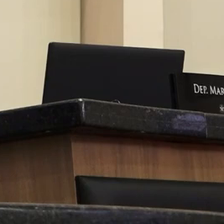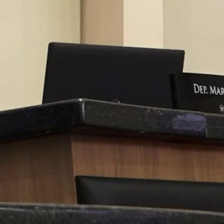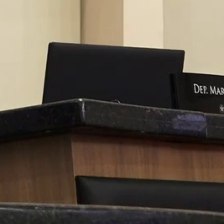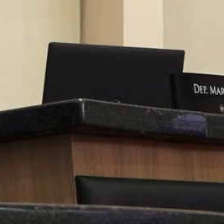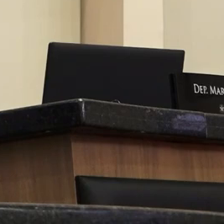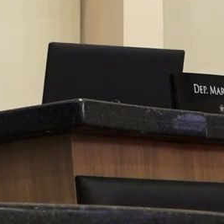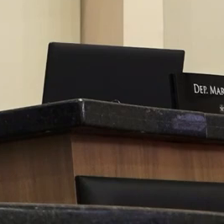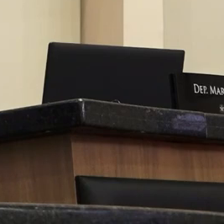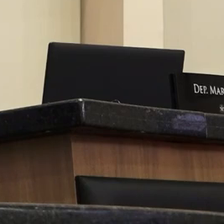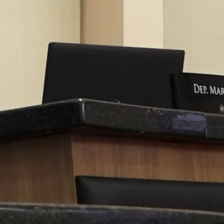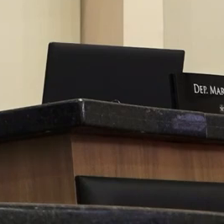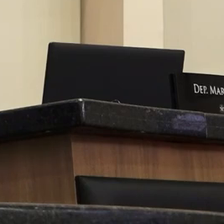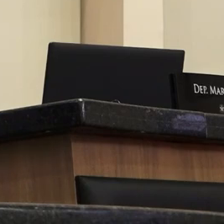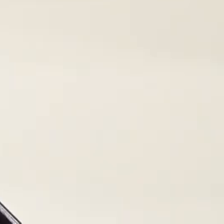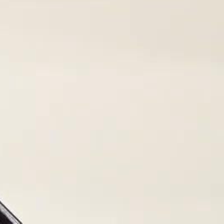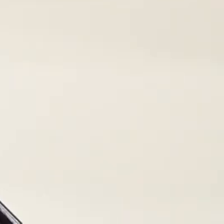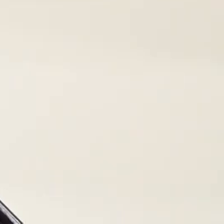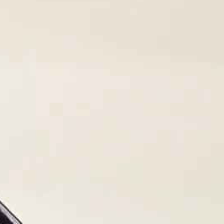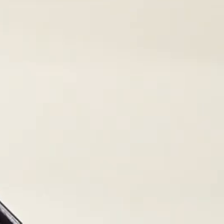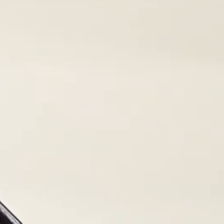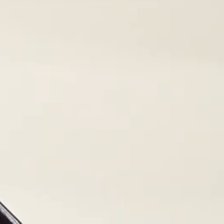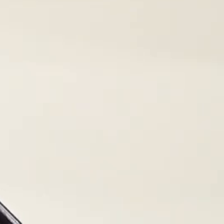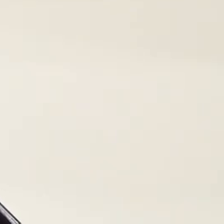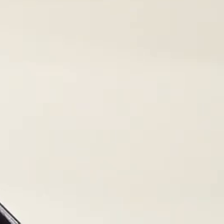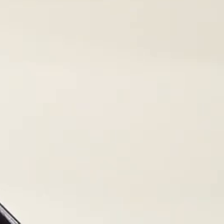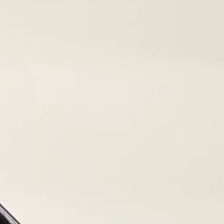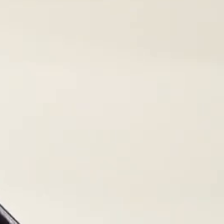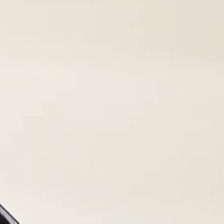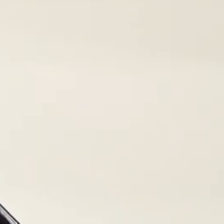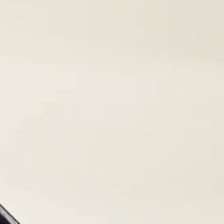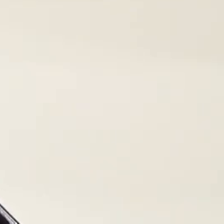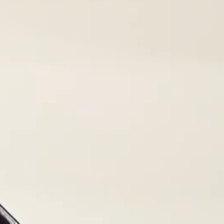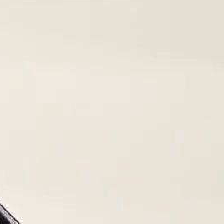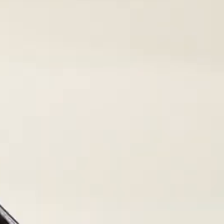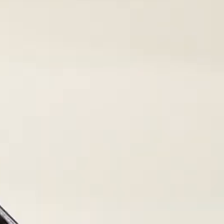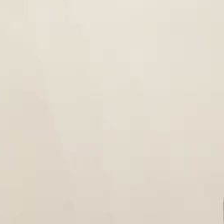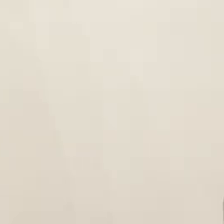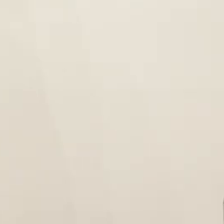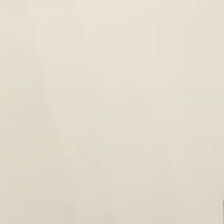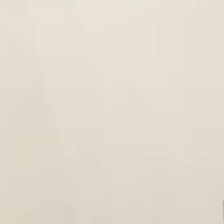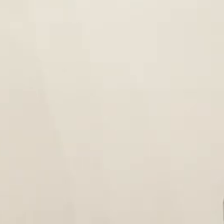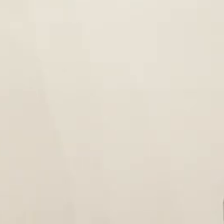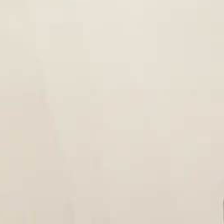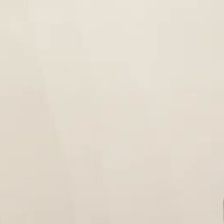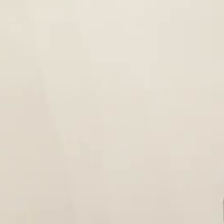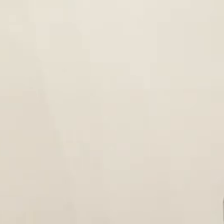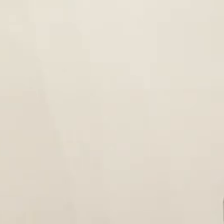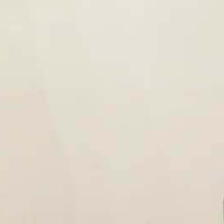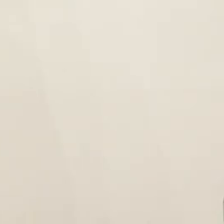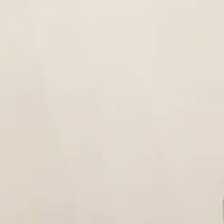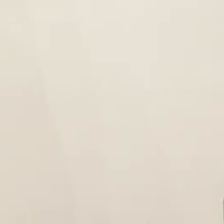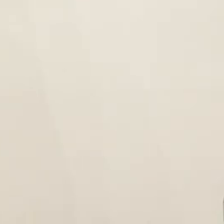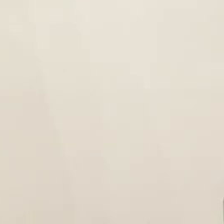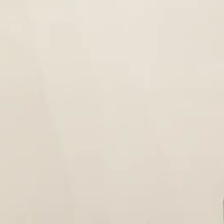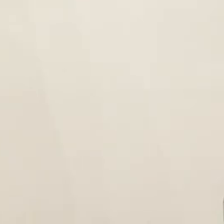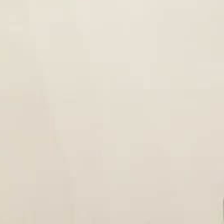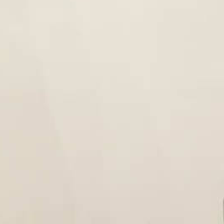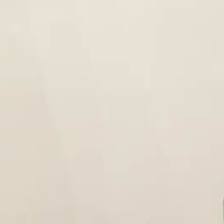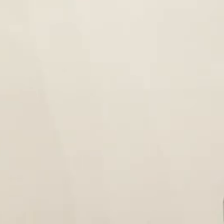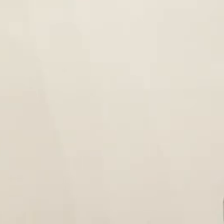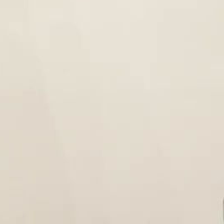medidas tomadas pelo governo federal para a defesa da produção nacional de leite e também para o auxílio da